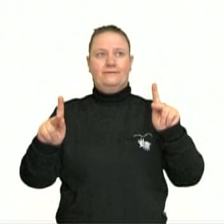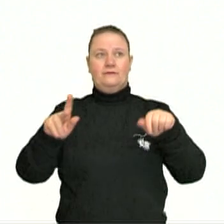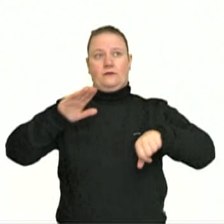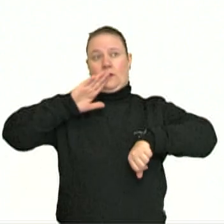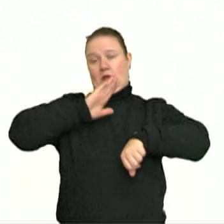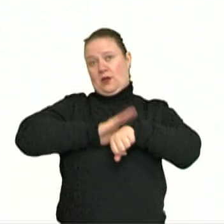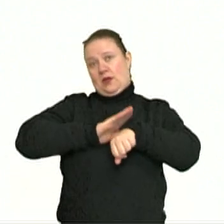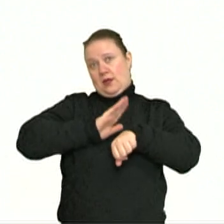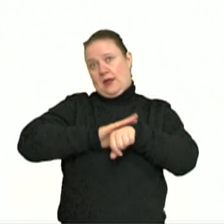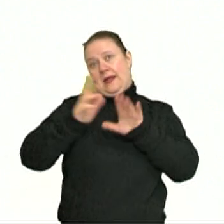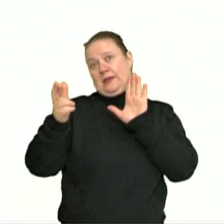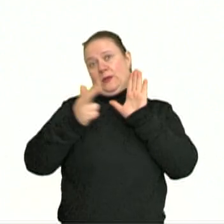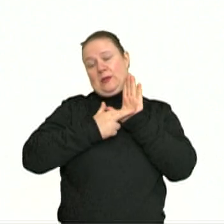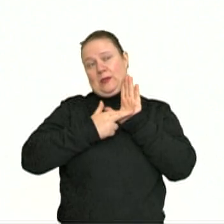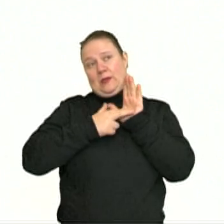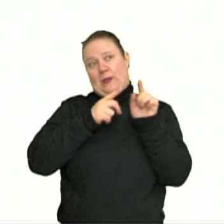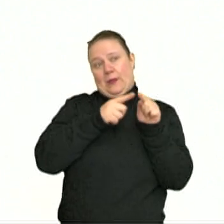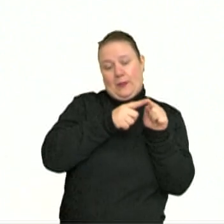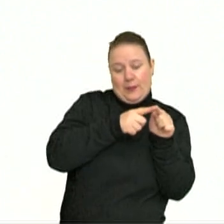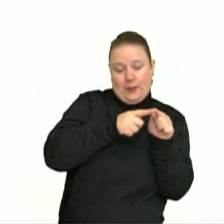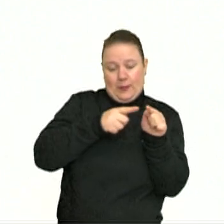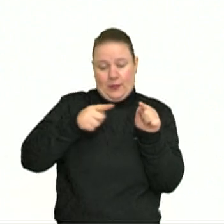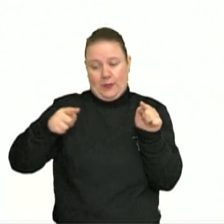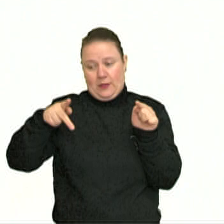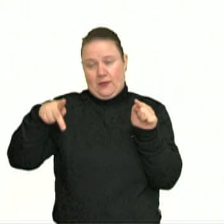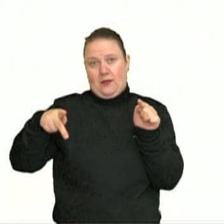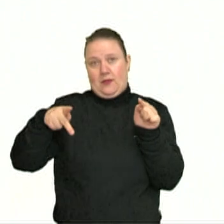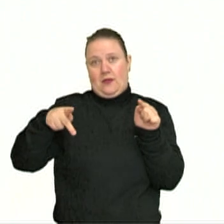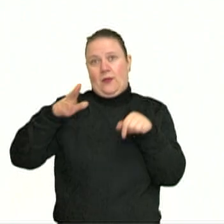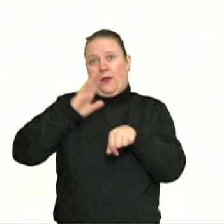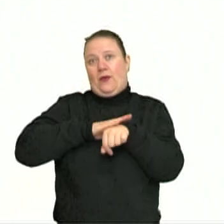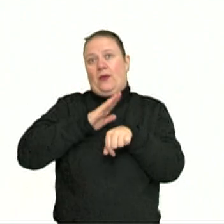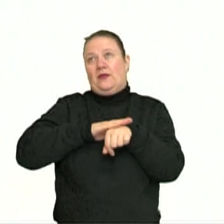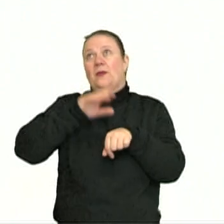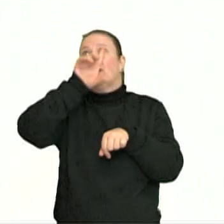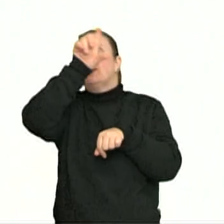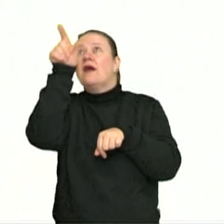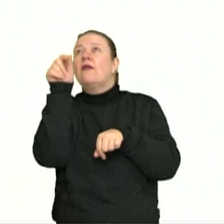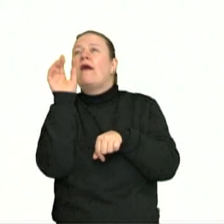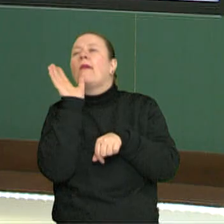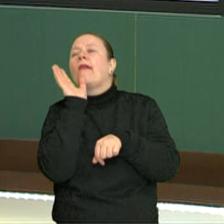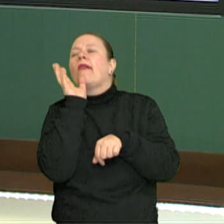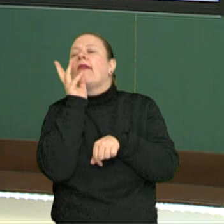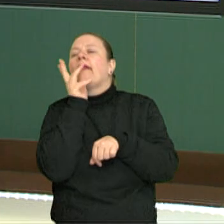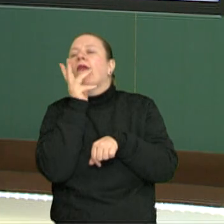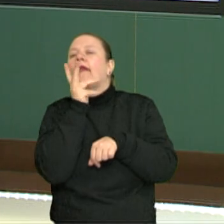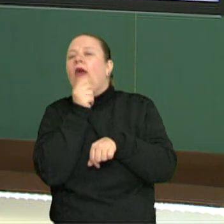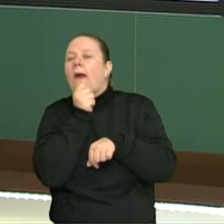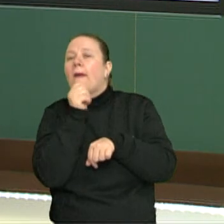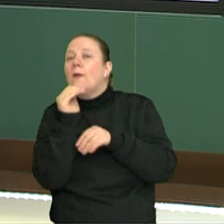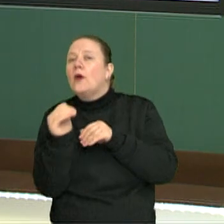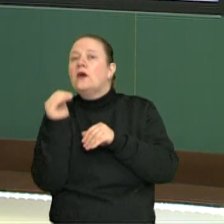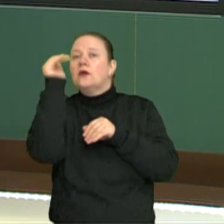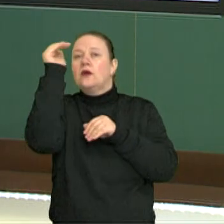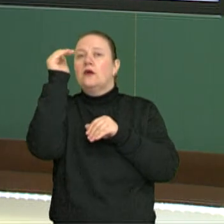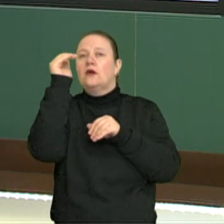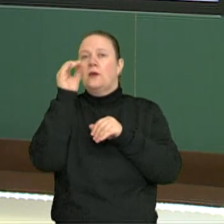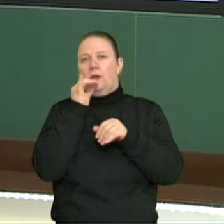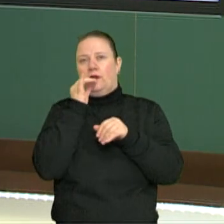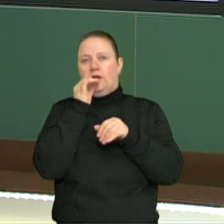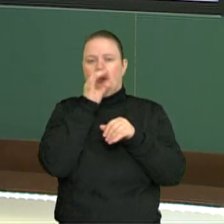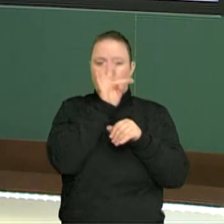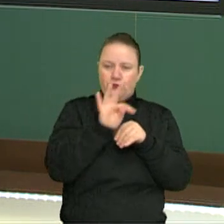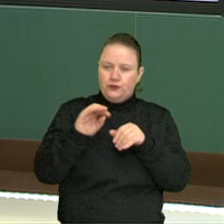essa parte aí a gente pode perceber que realmente o tempo é maior na Lua e consequentemente aquele tique e tac vai ficar mais longo